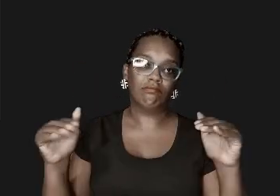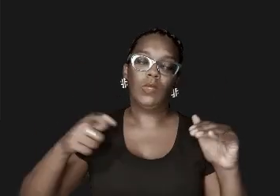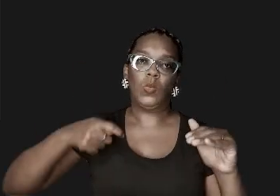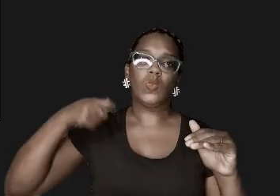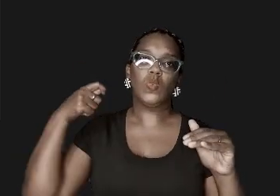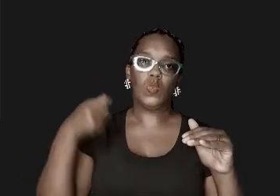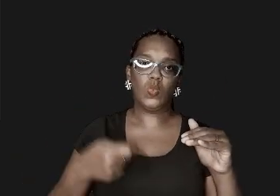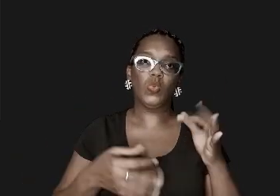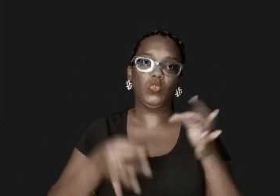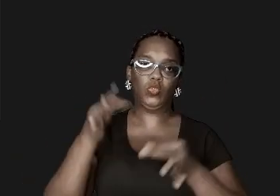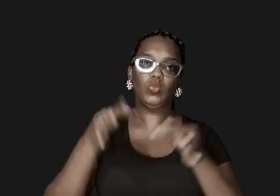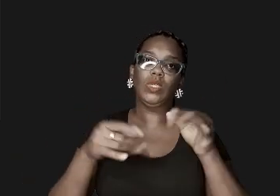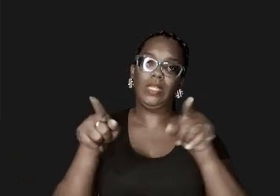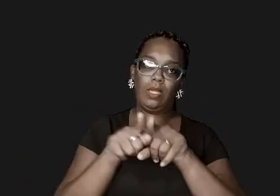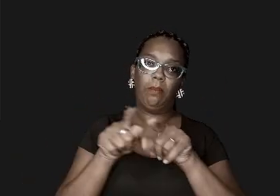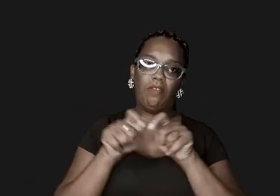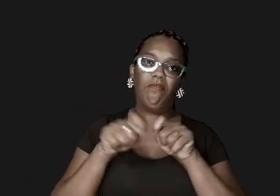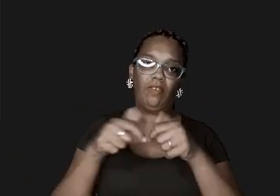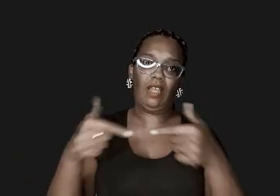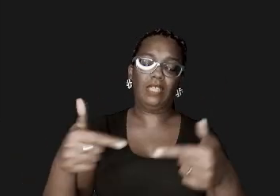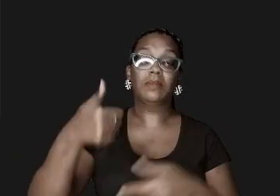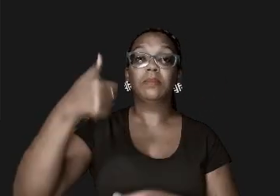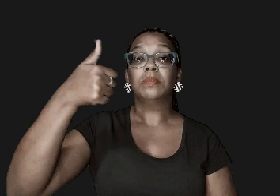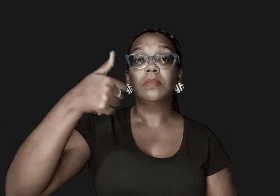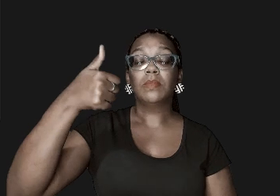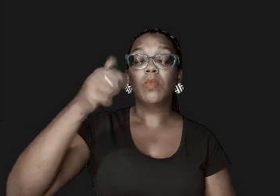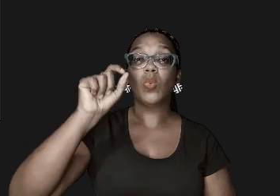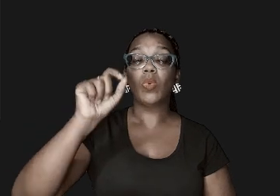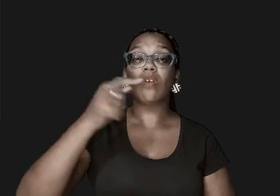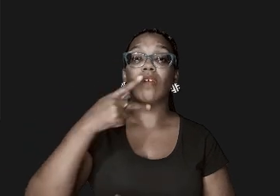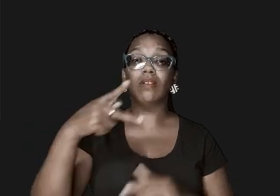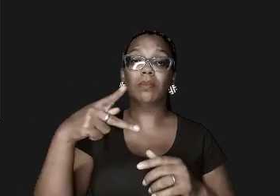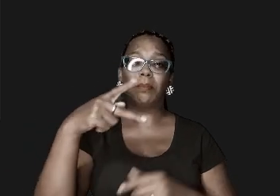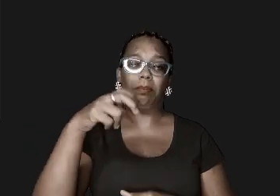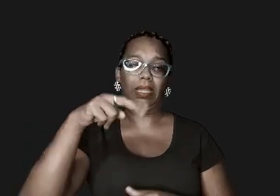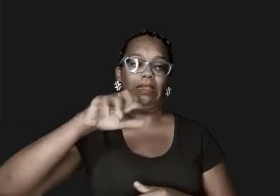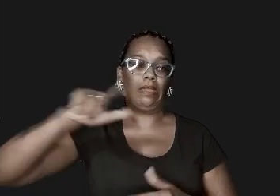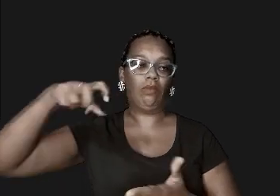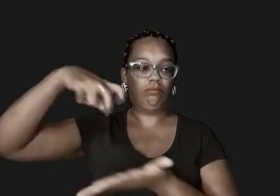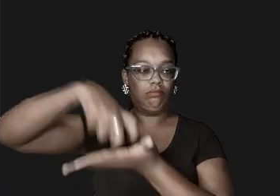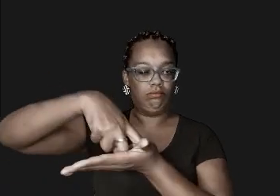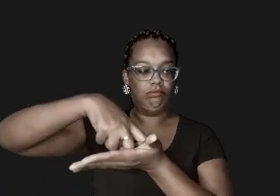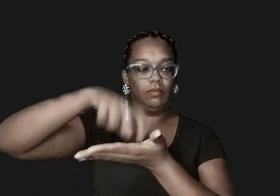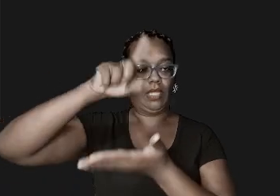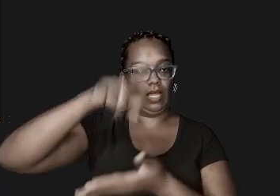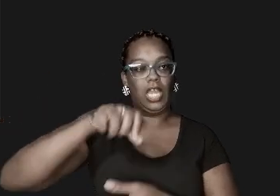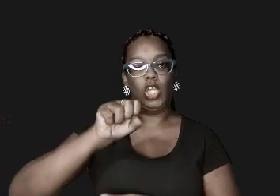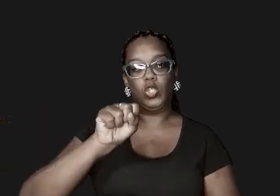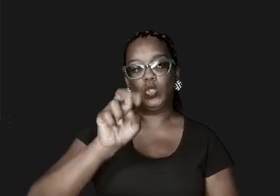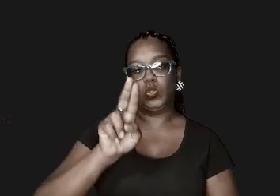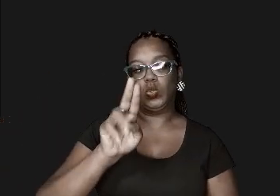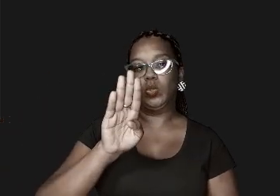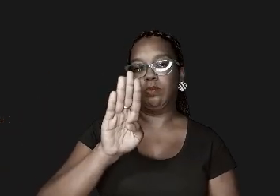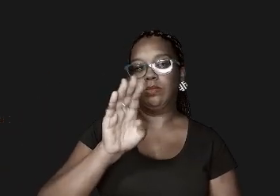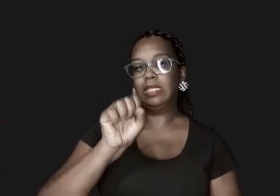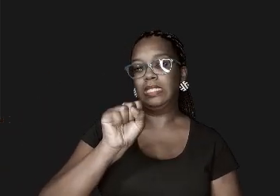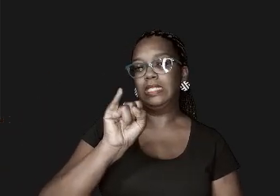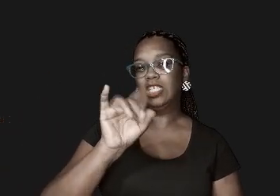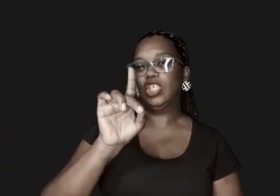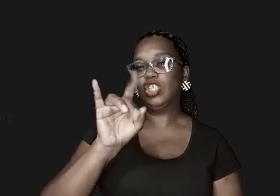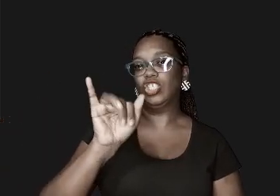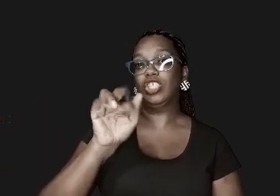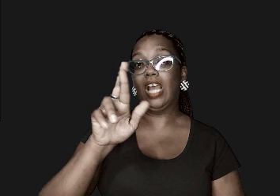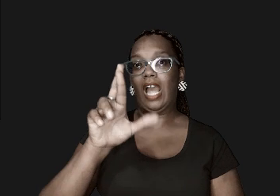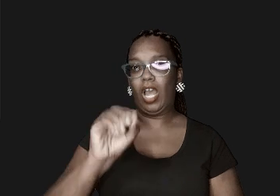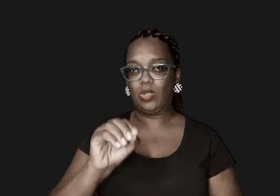entende que ali existe um tipo administrativo é bastante comum que a autoridade judiciária também o faça primeiro